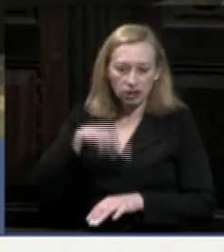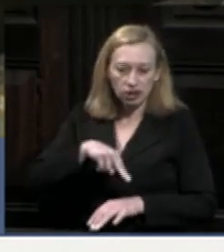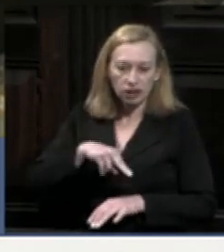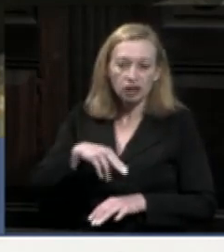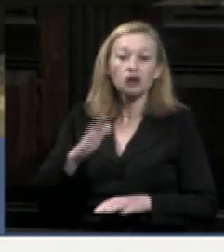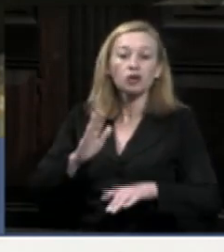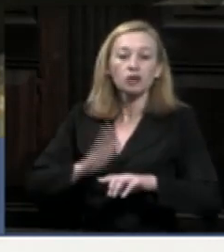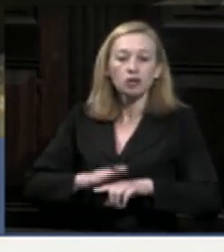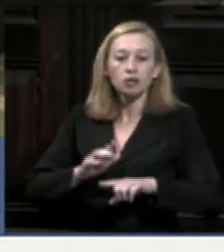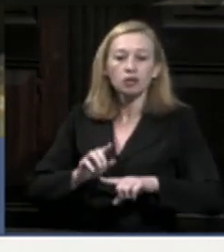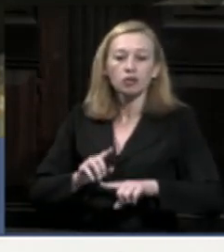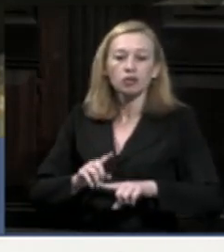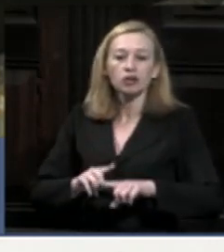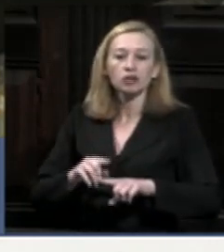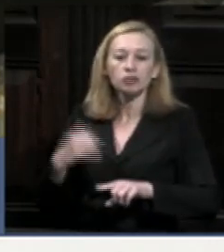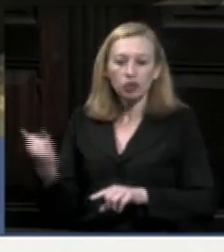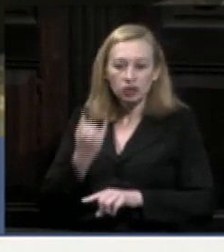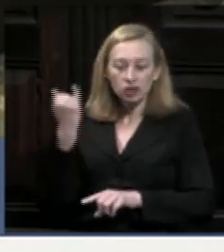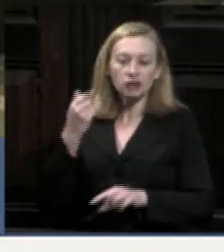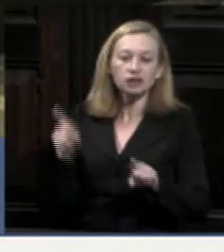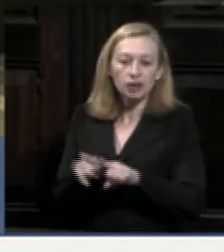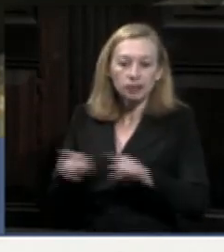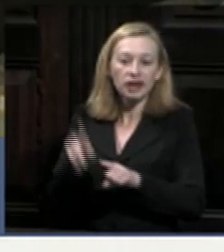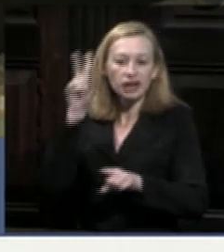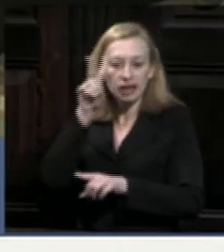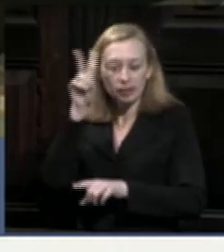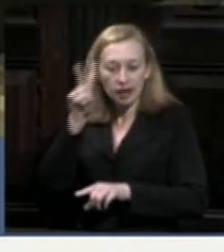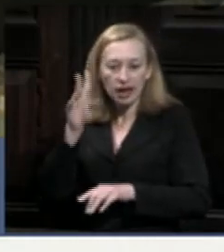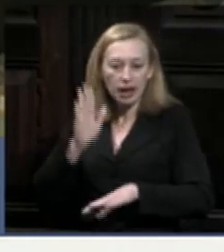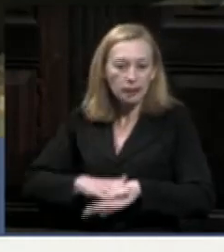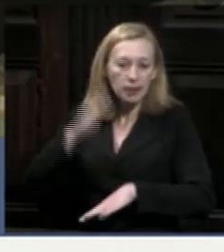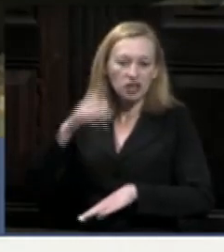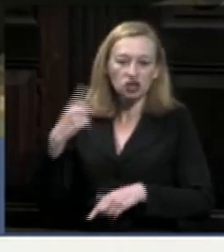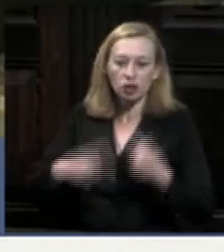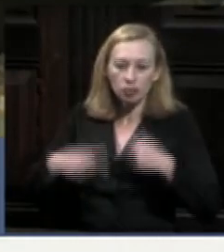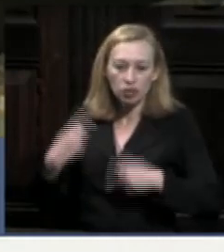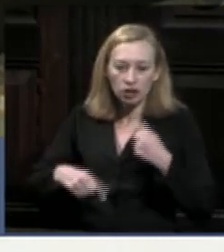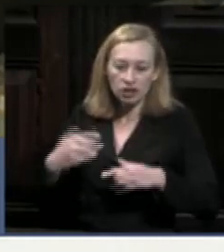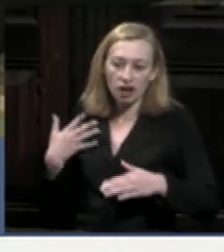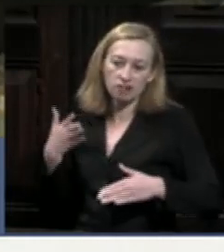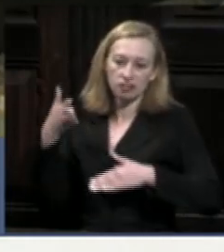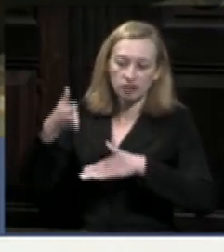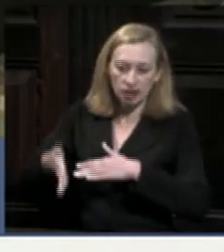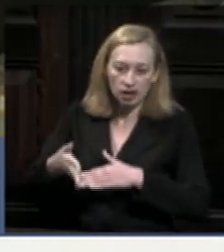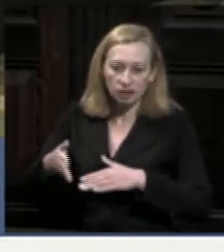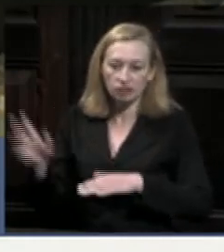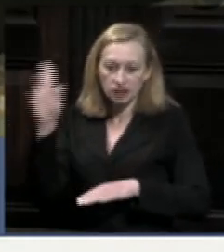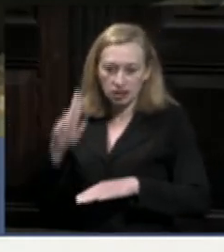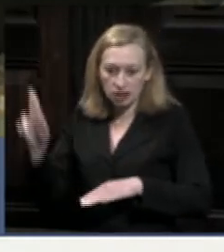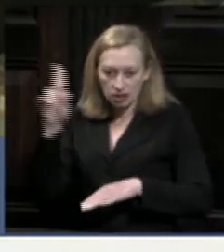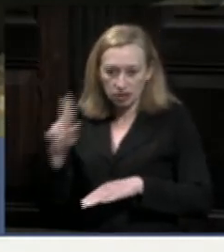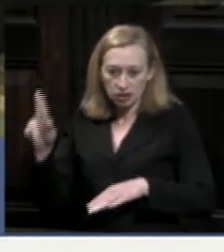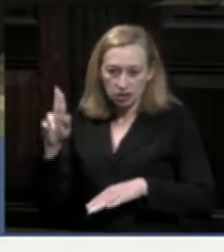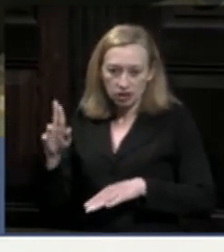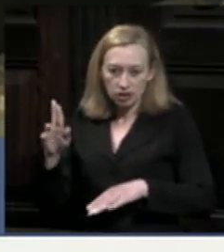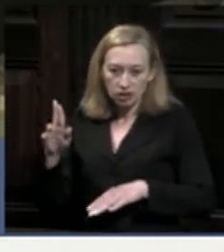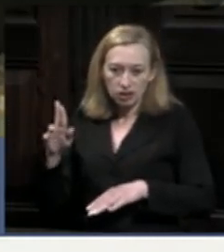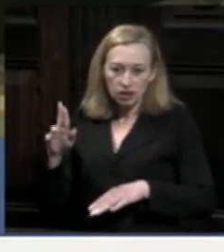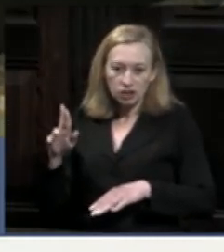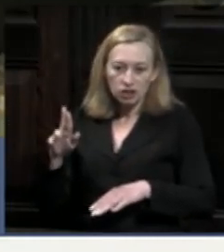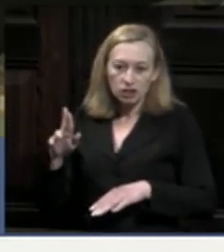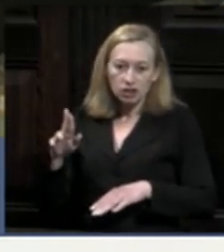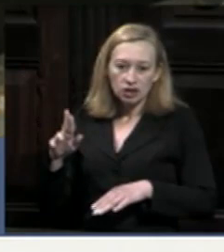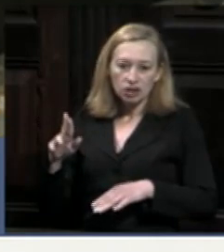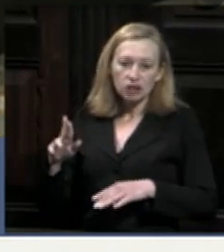importante lembrar que política de cota é mais do que uma política de acesso à universidade é uma política de concepção da universidade de